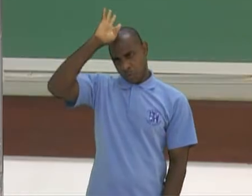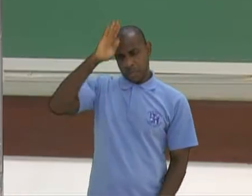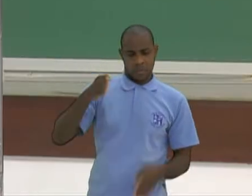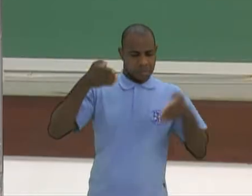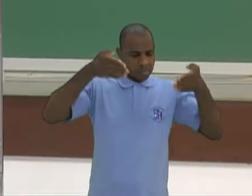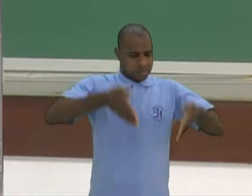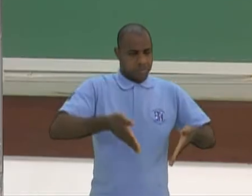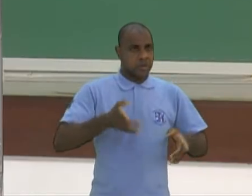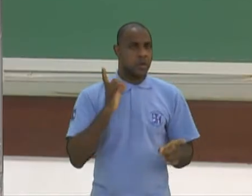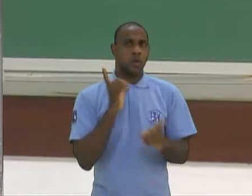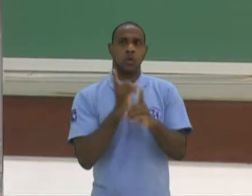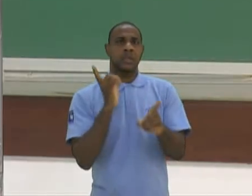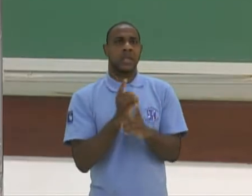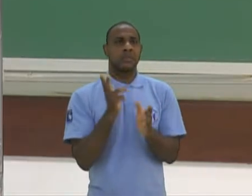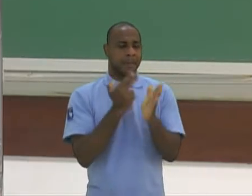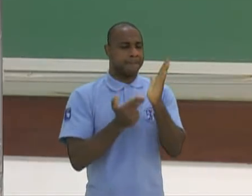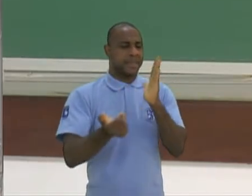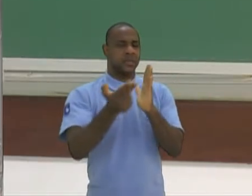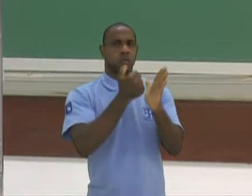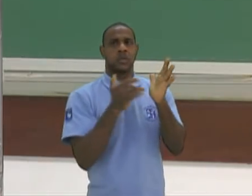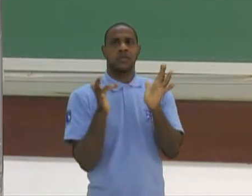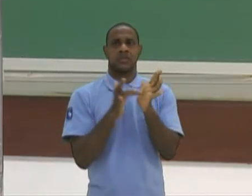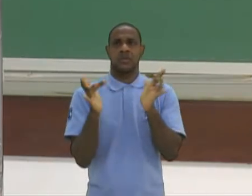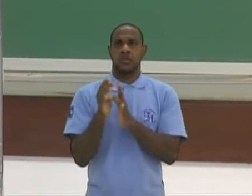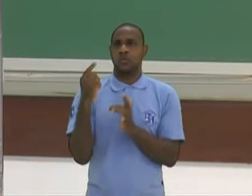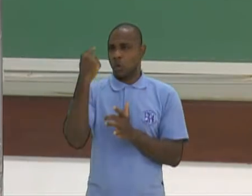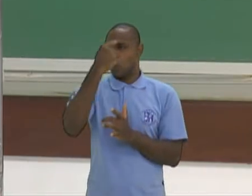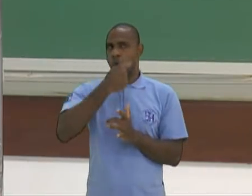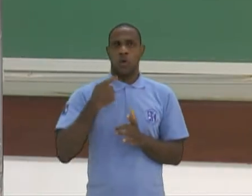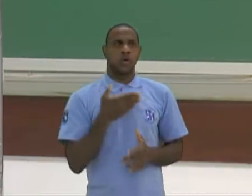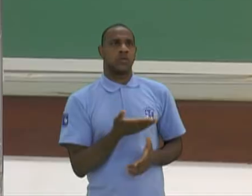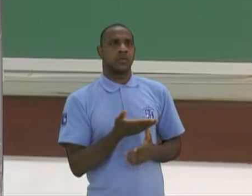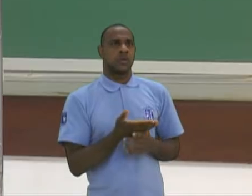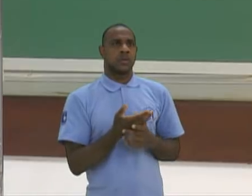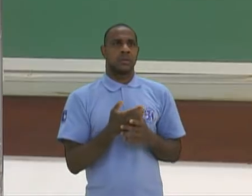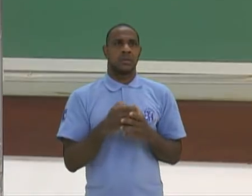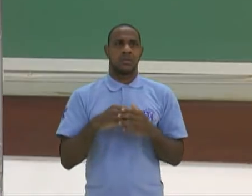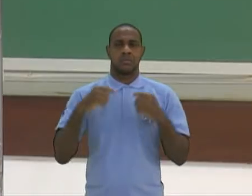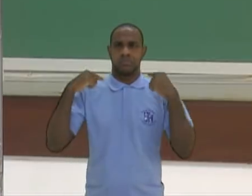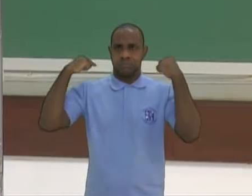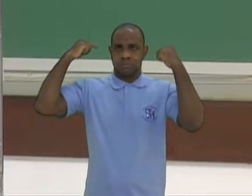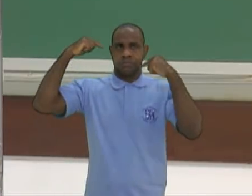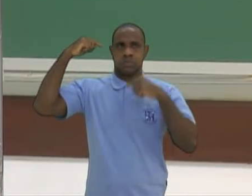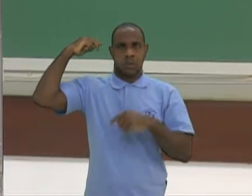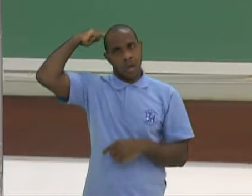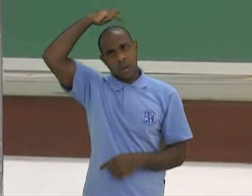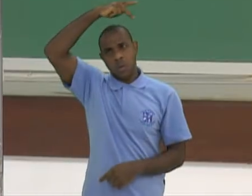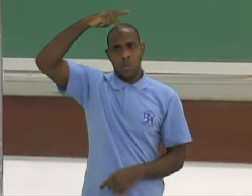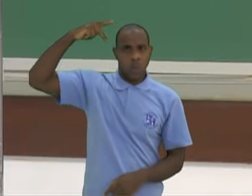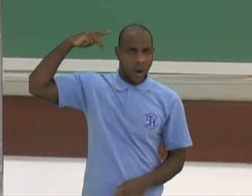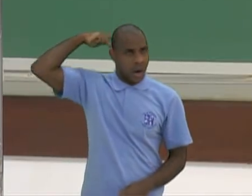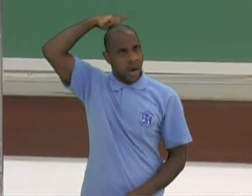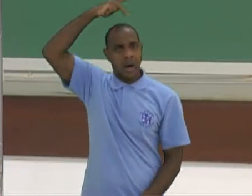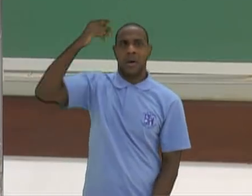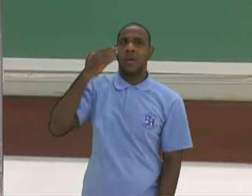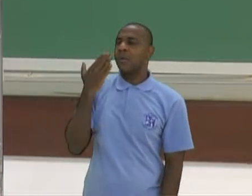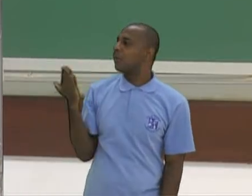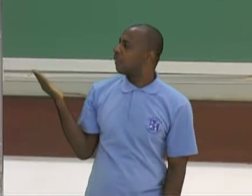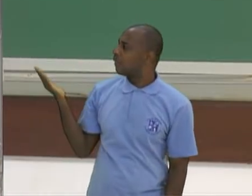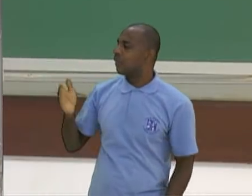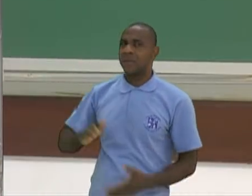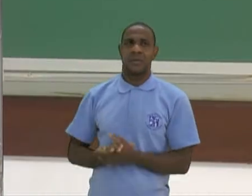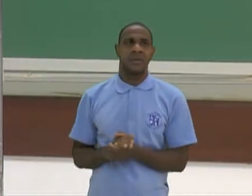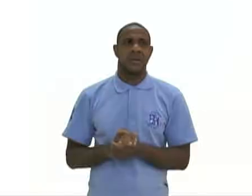Foi encontrada uma pintura de Jesus Cristo, aqui com a auréola até, né, em torno da sua cabeça, já com uma imagem